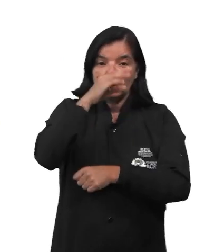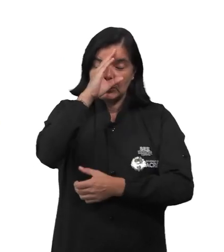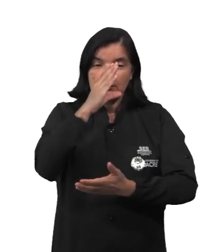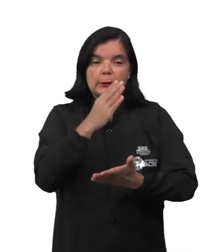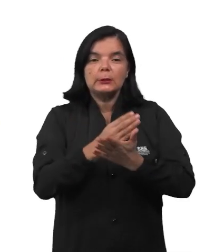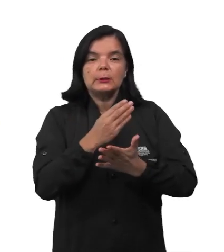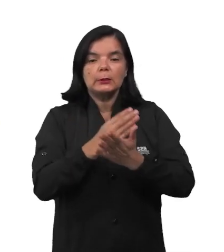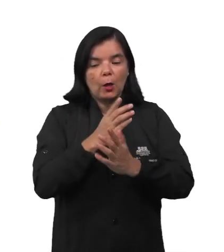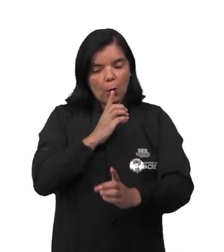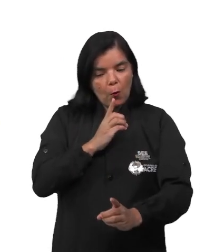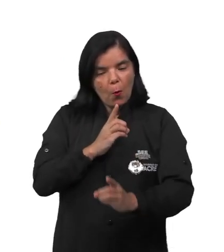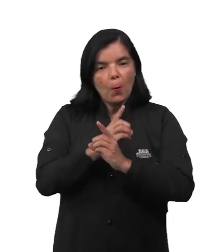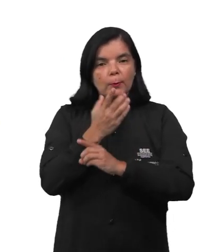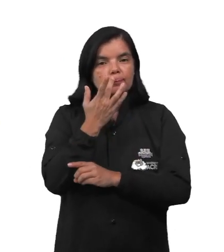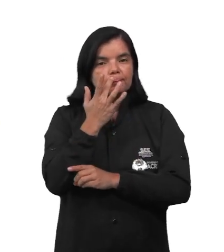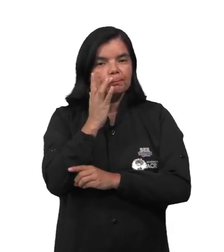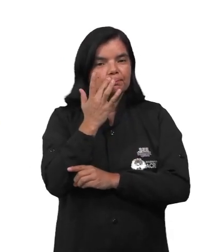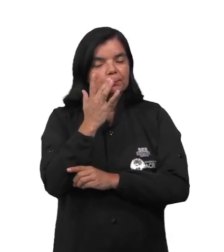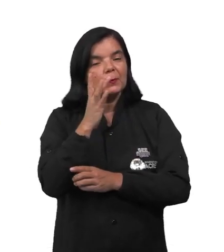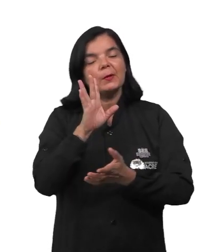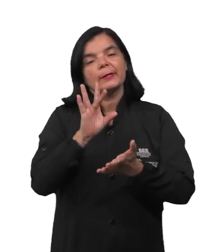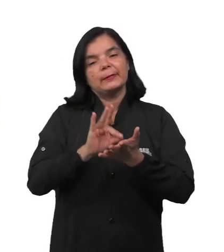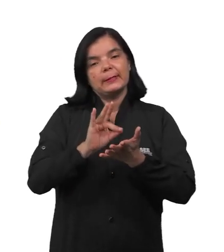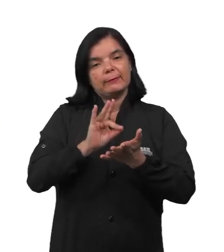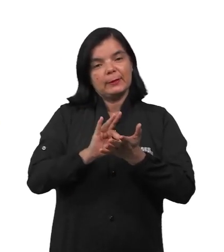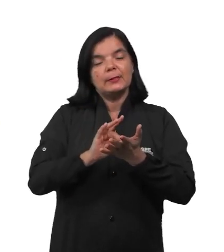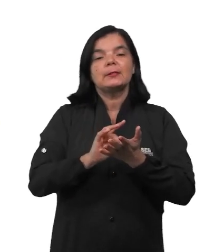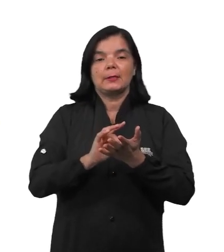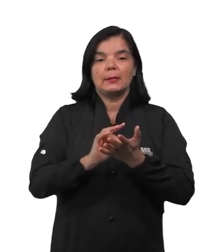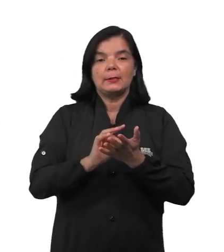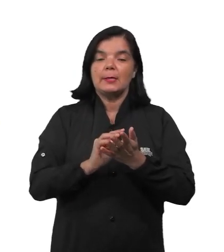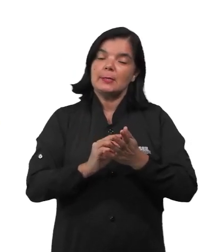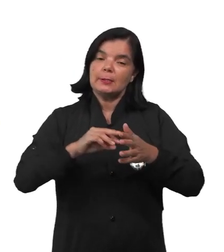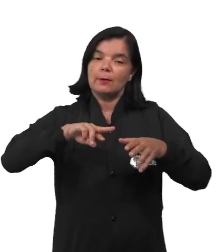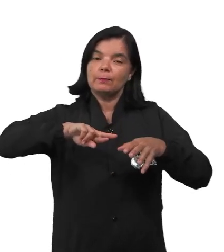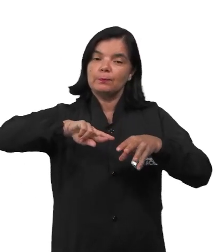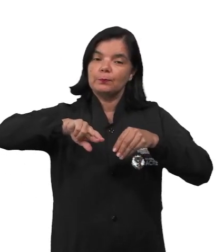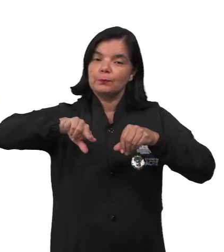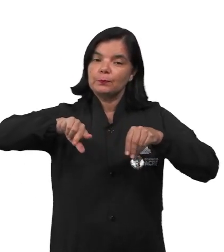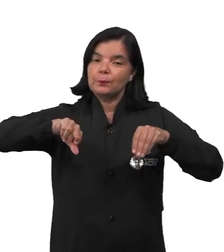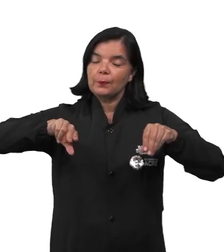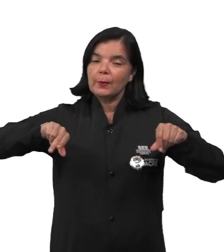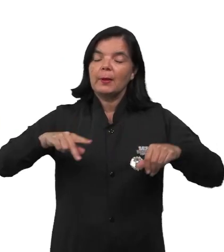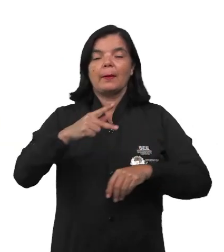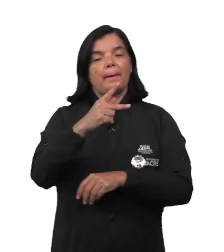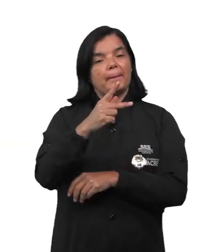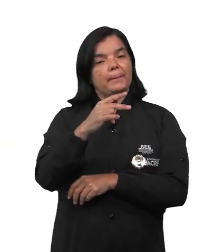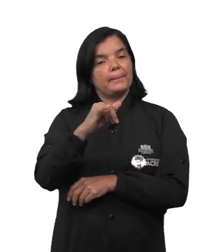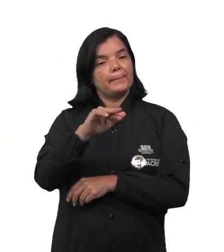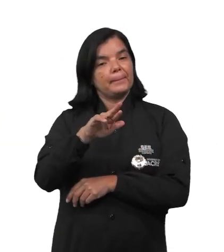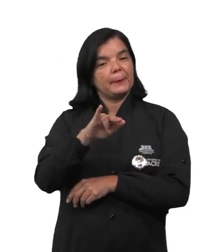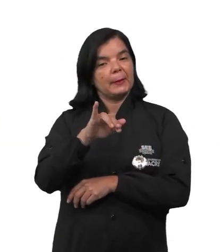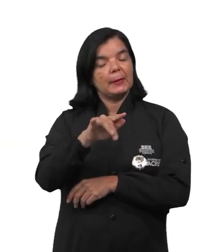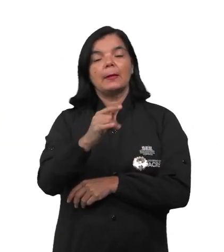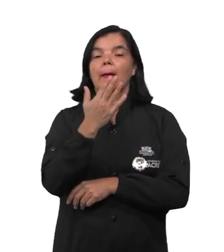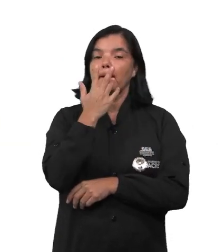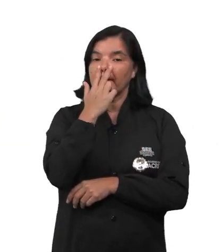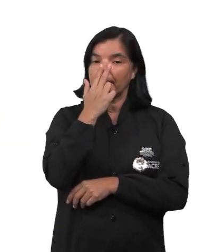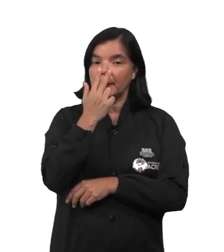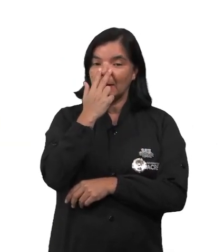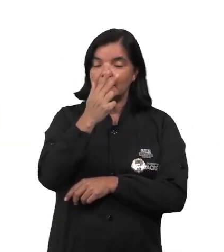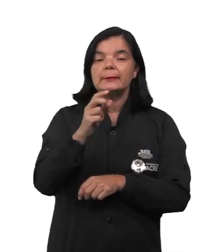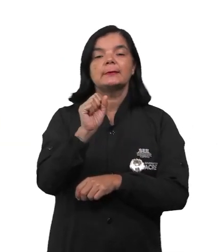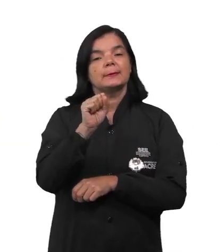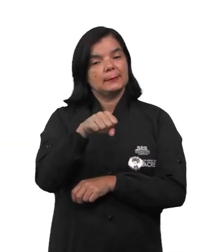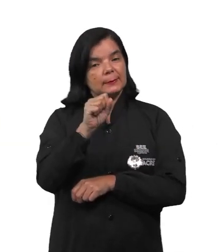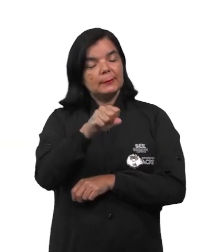acreditavam ter encontrado ouro, quando na verdade encontravam esse mineral, que é a pirita. Ela é muito parecida com ouro, você está acompanhando